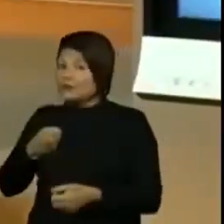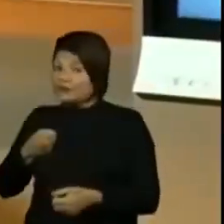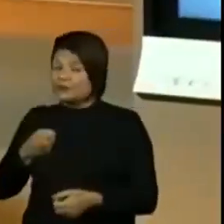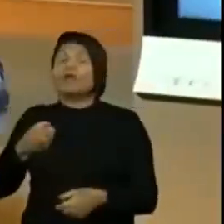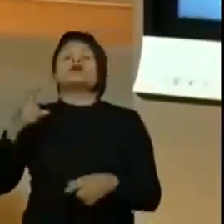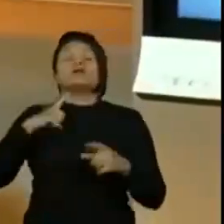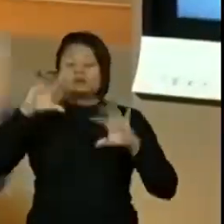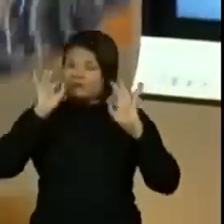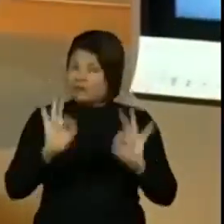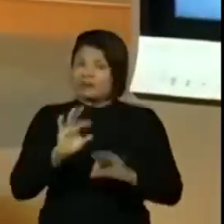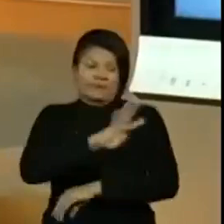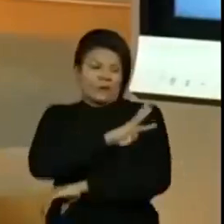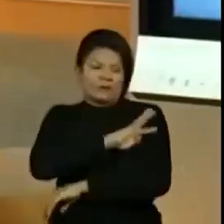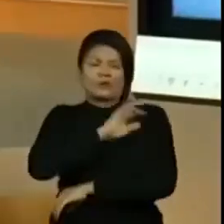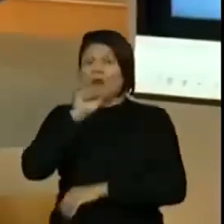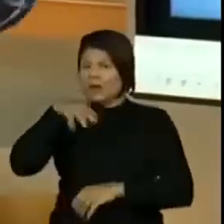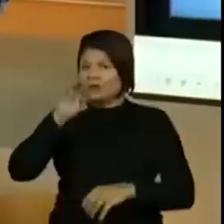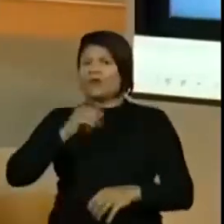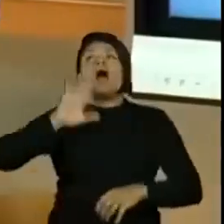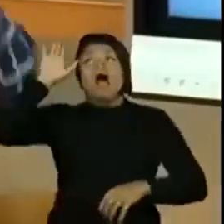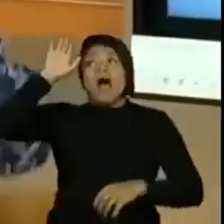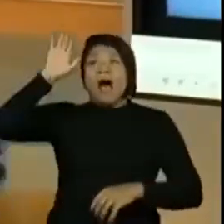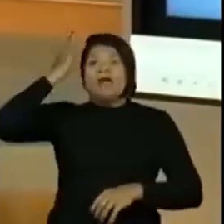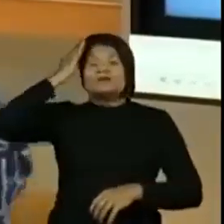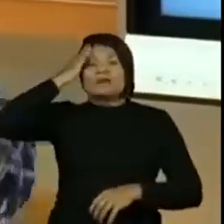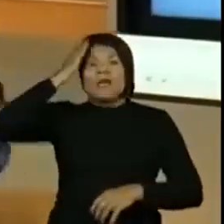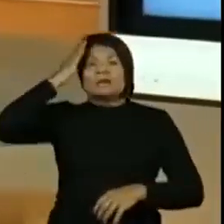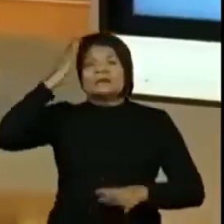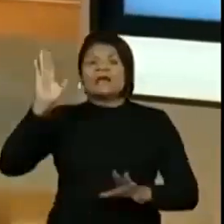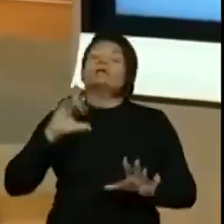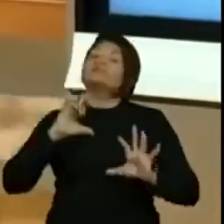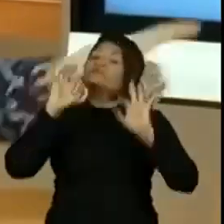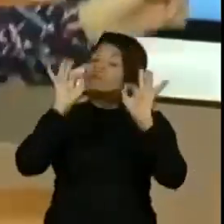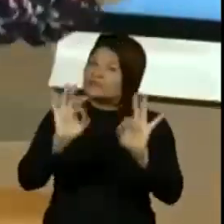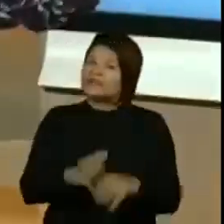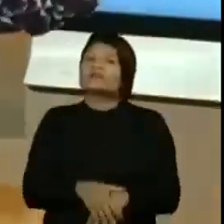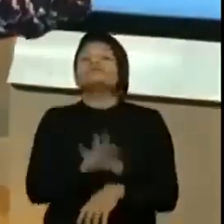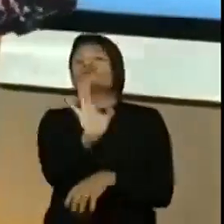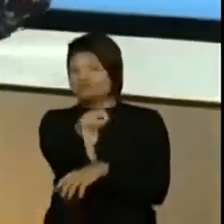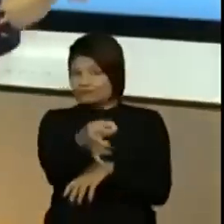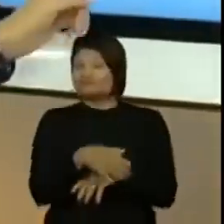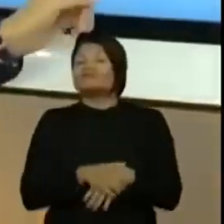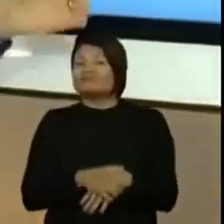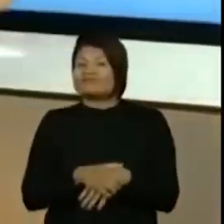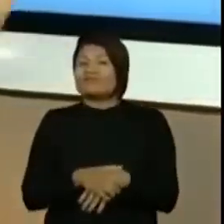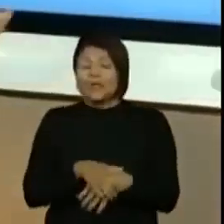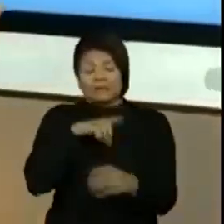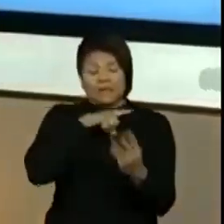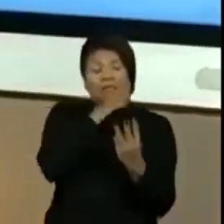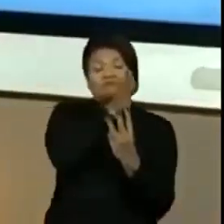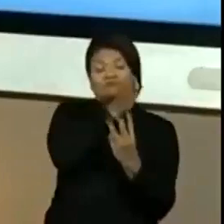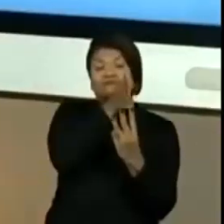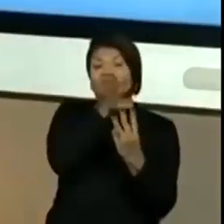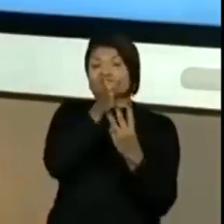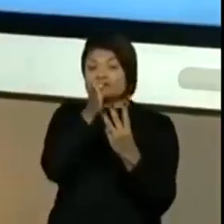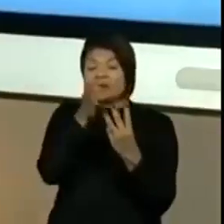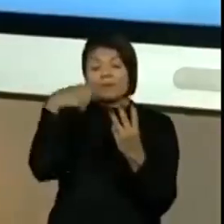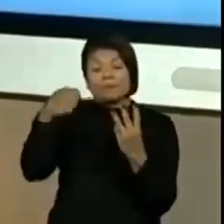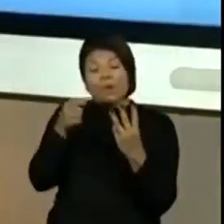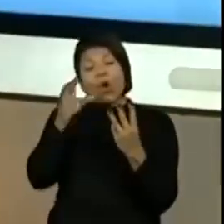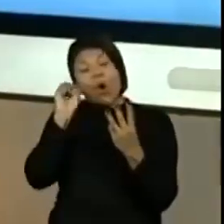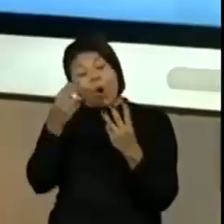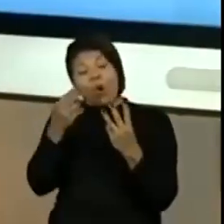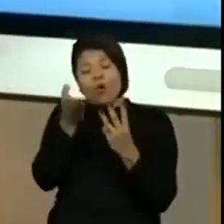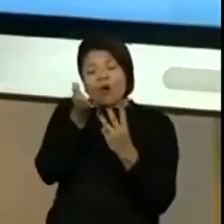mão e já disse: eu sei, com certeza. E é isso mesmo. Ser posicional significa que, de